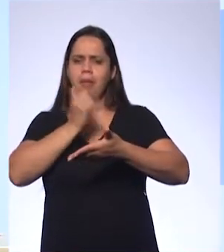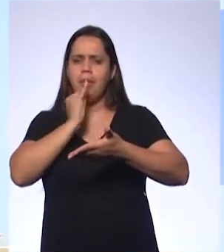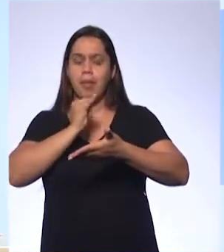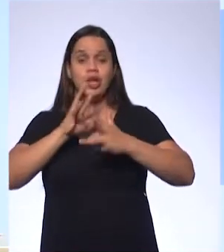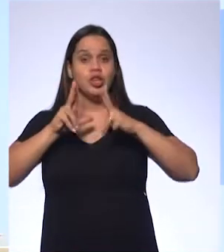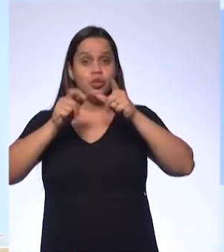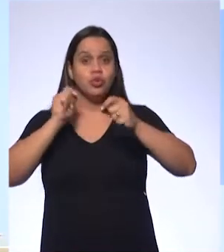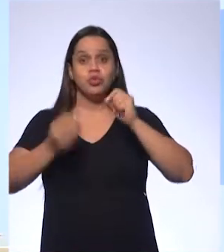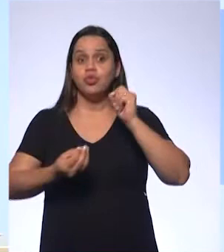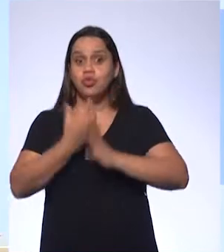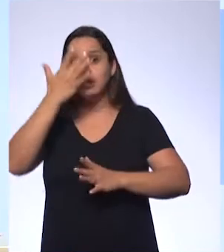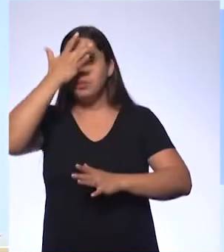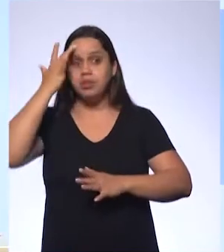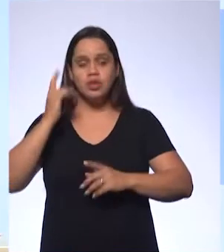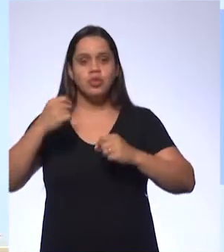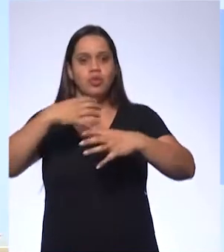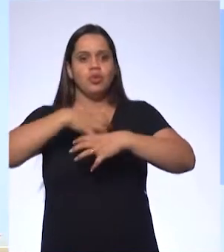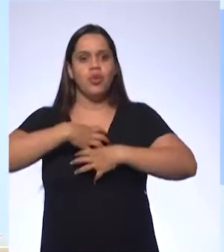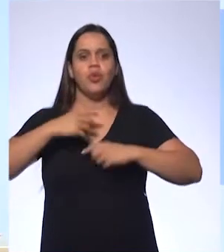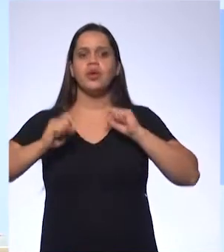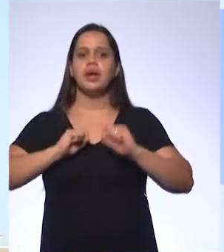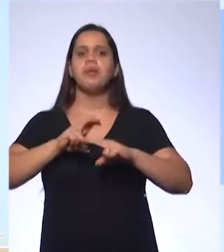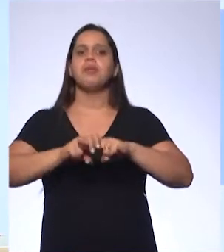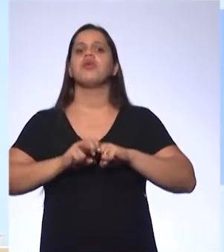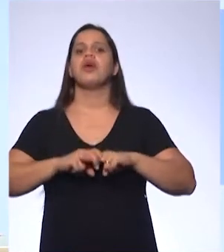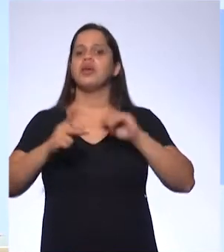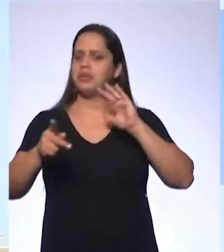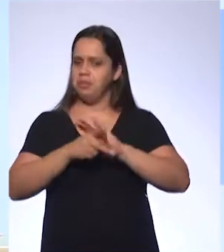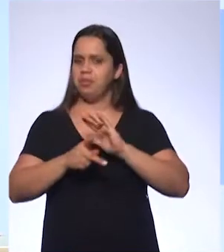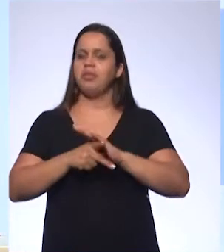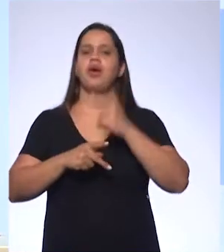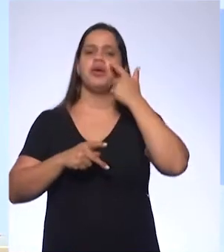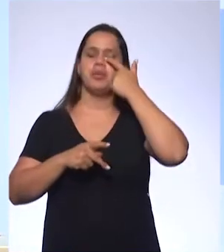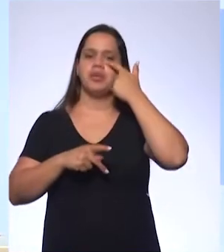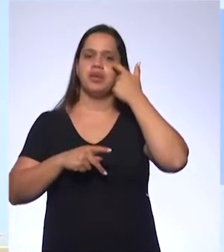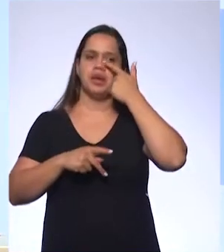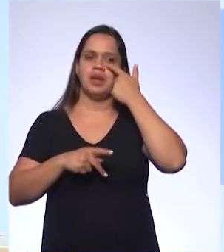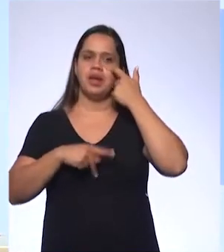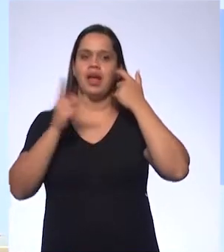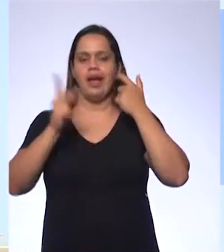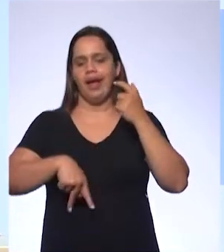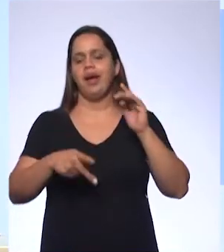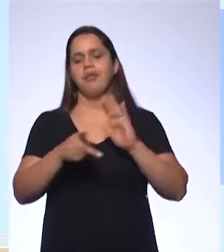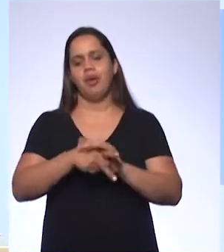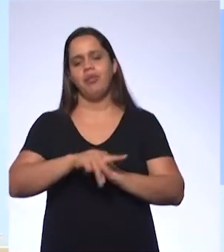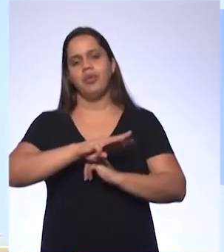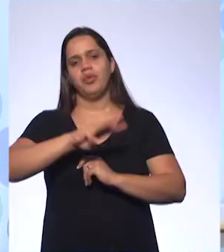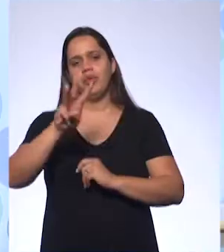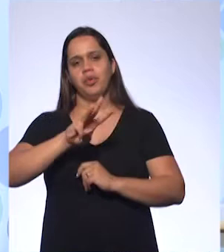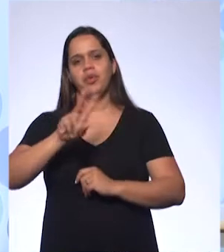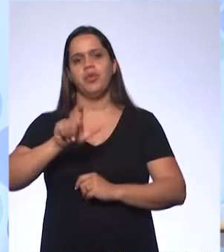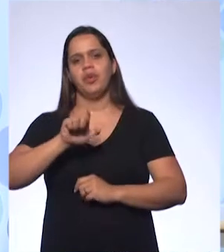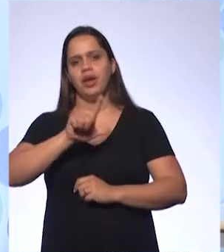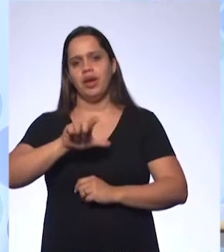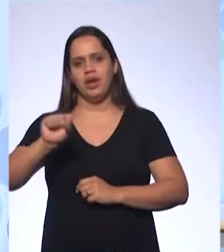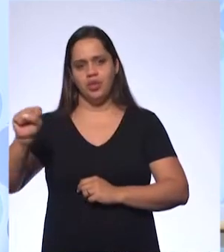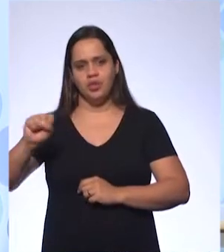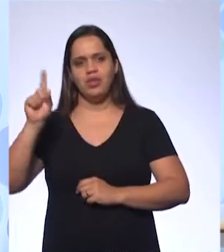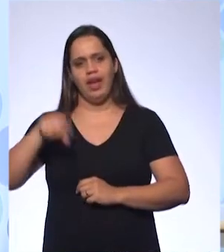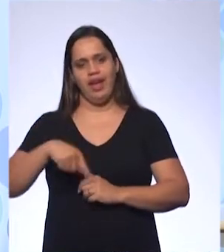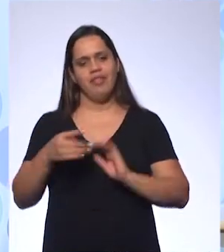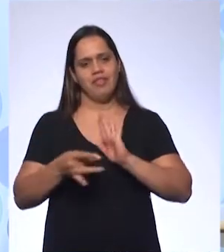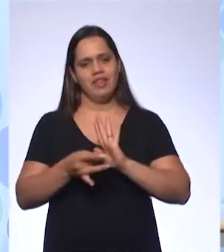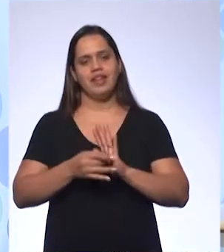toda essa polvorosa aí por causa dessa obra de H.G. Wells. E uma coisa interessante, um dado interessante,